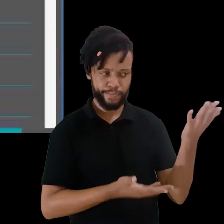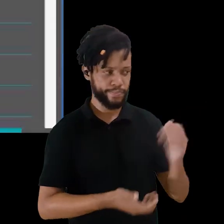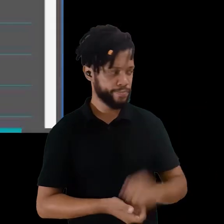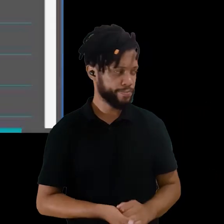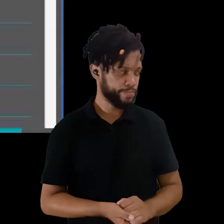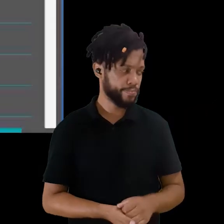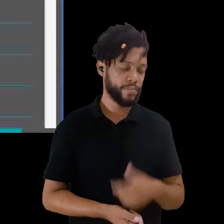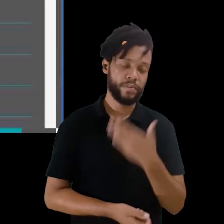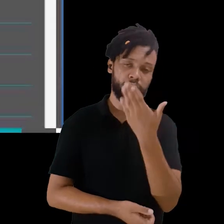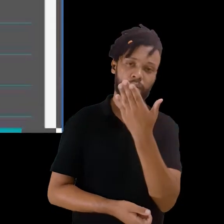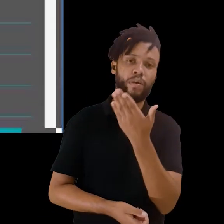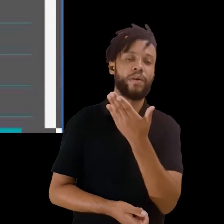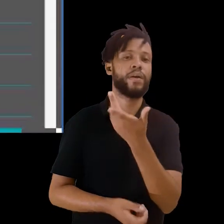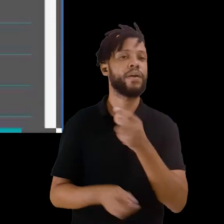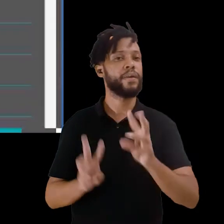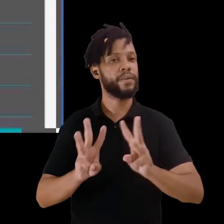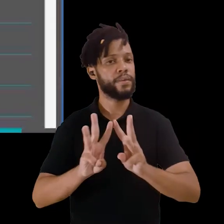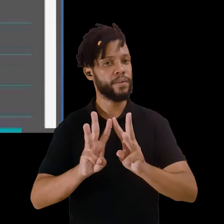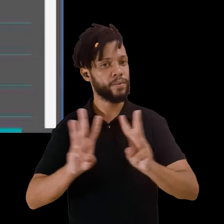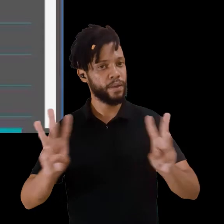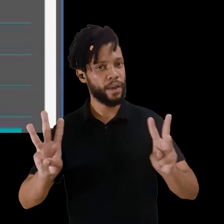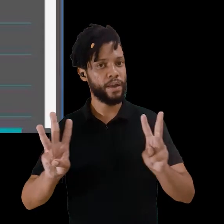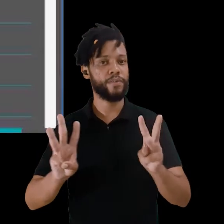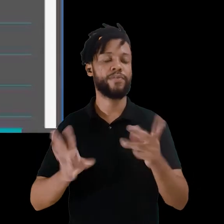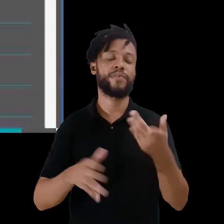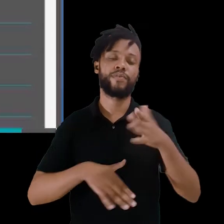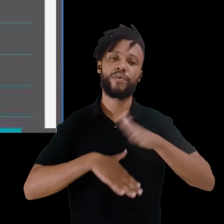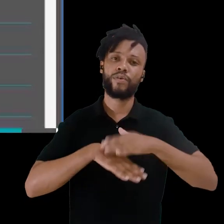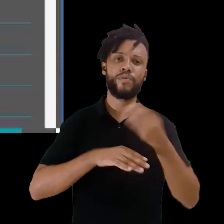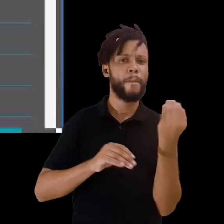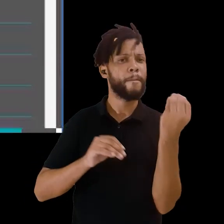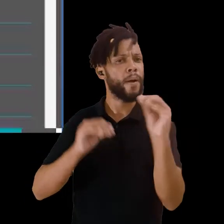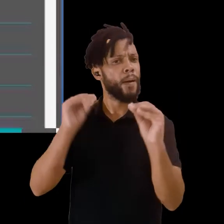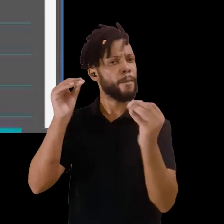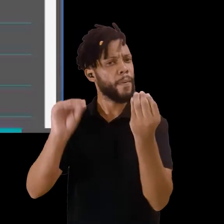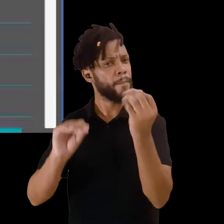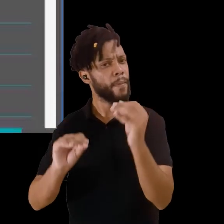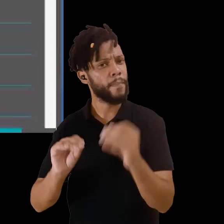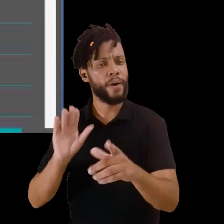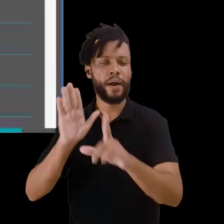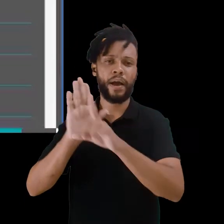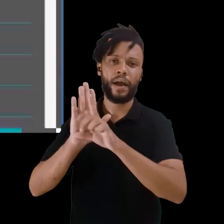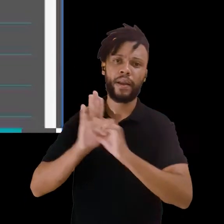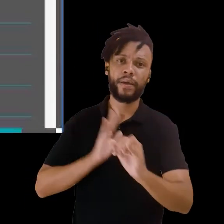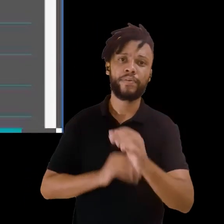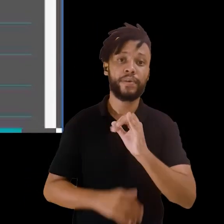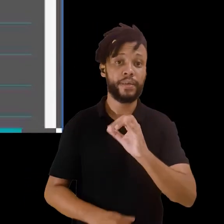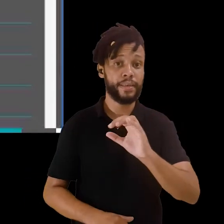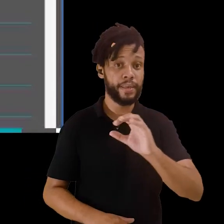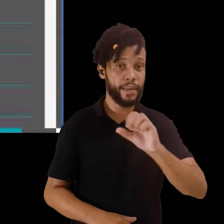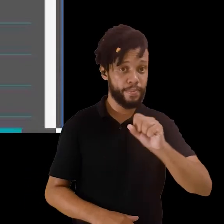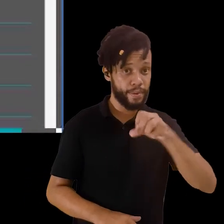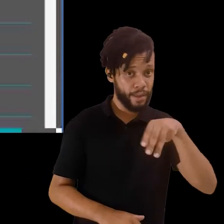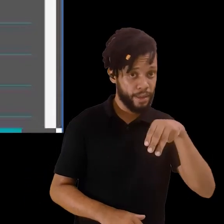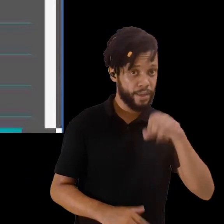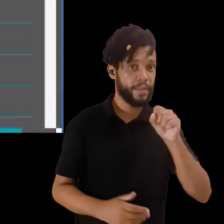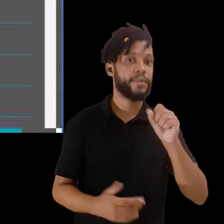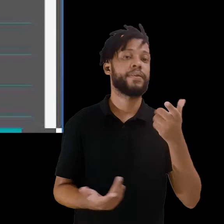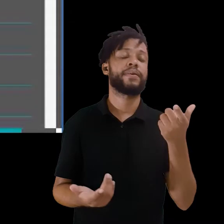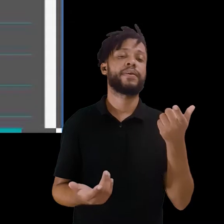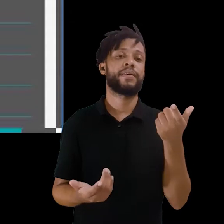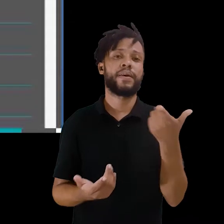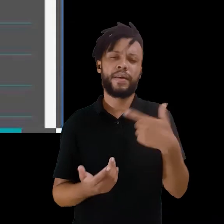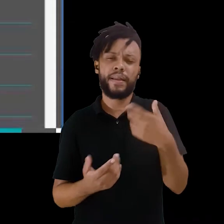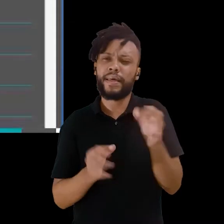Então, pessoal, esse aqui é o site onde nós inscrevemos os projetos da lei do ICMS. E a gente tem aqui, ele é bem simples, mas é